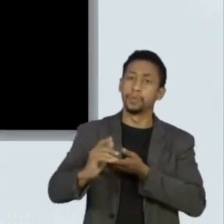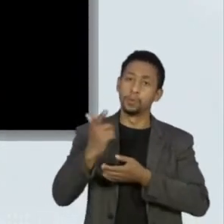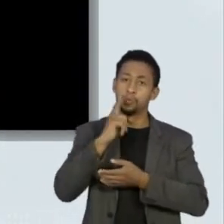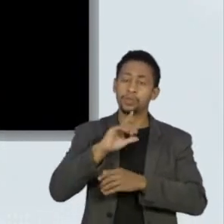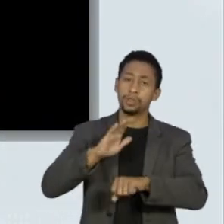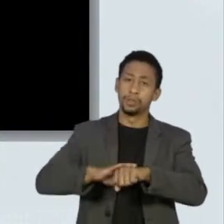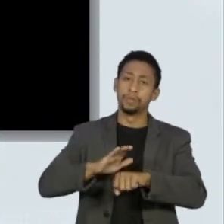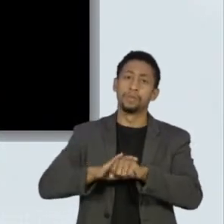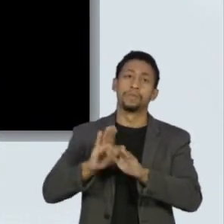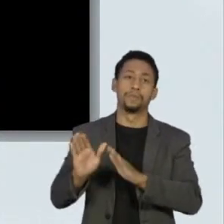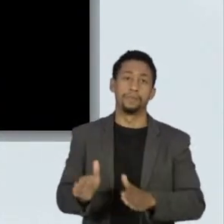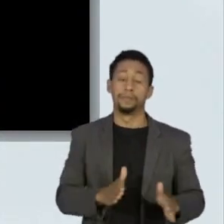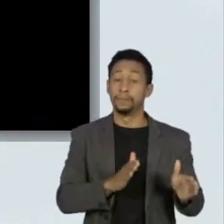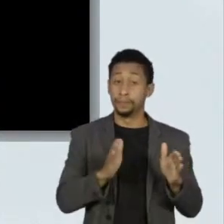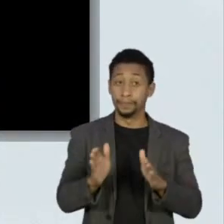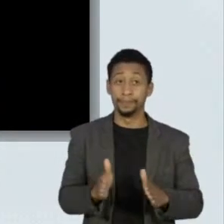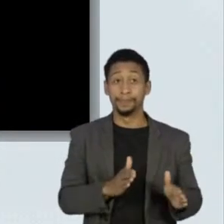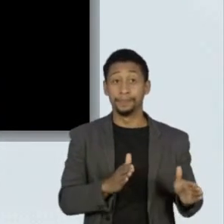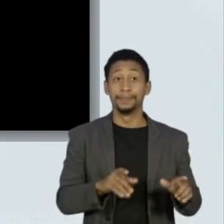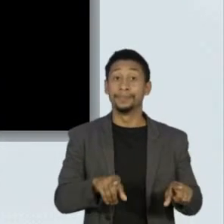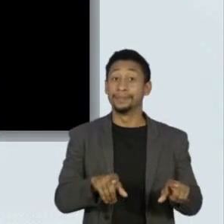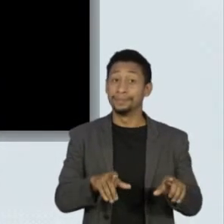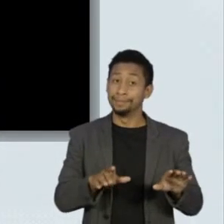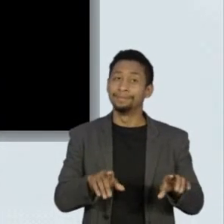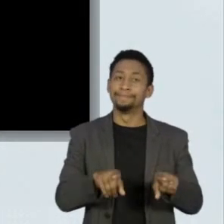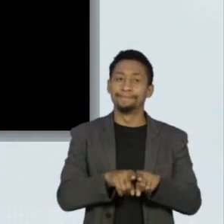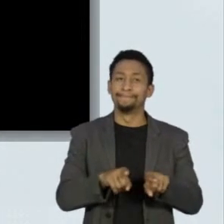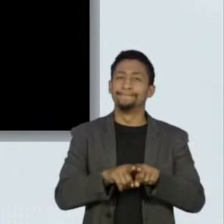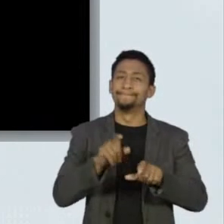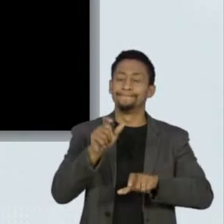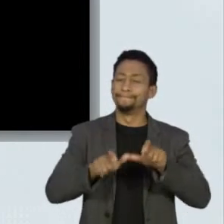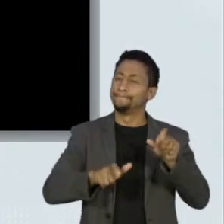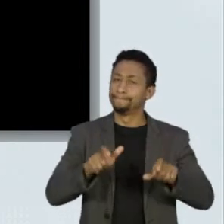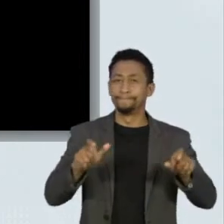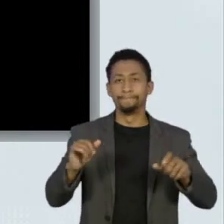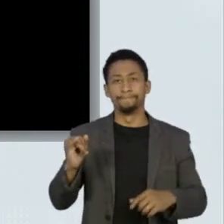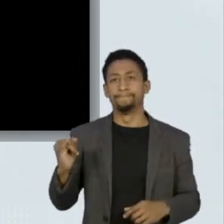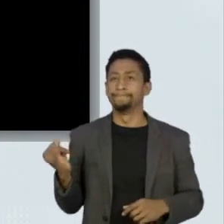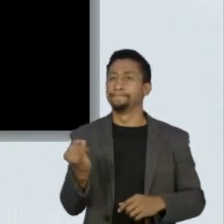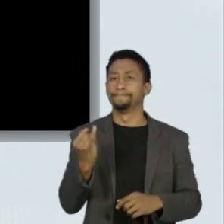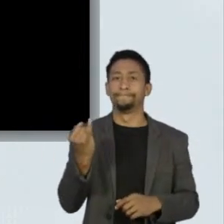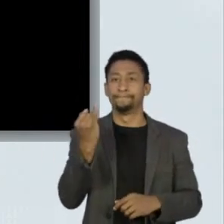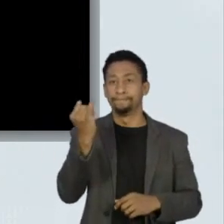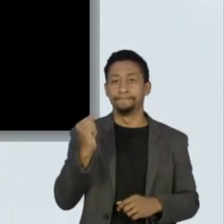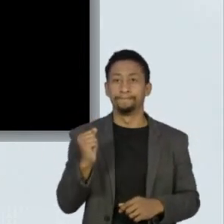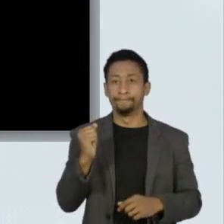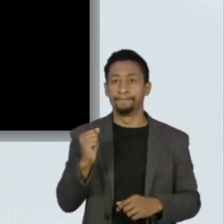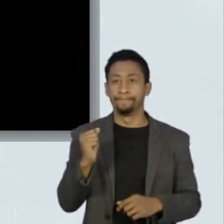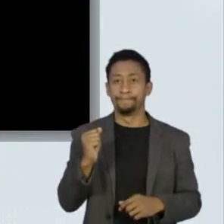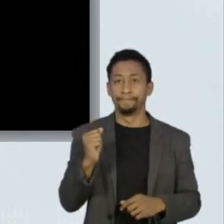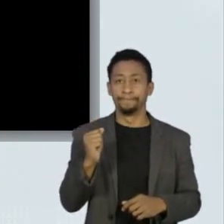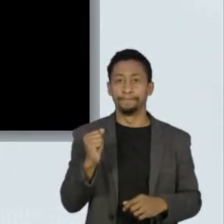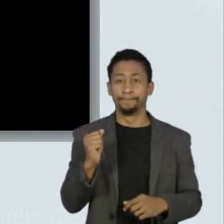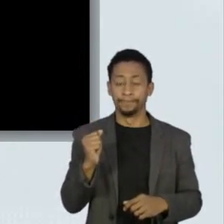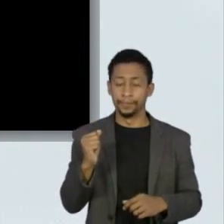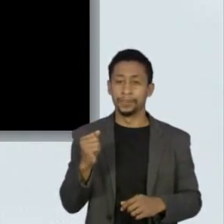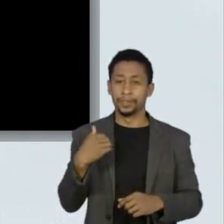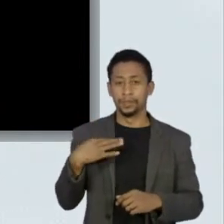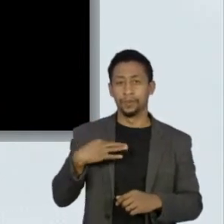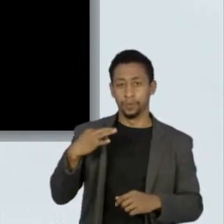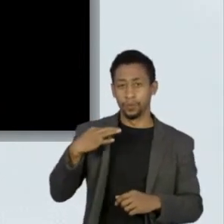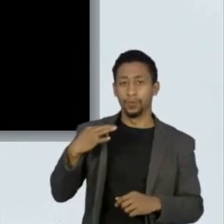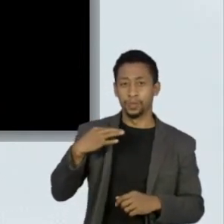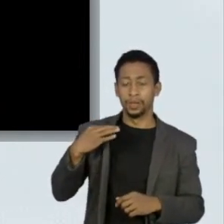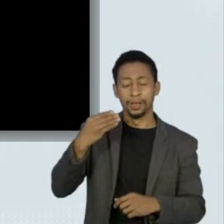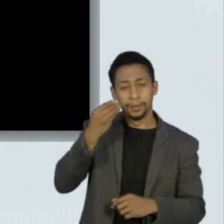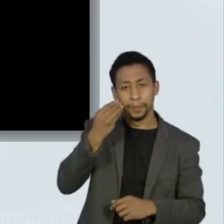talvez as pessoas mais importantes são as que estão participando como voluntários nesta pesquisa.